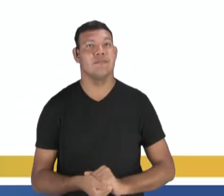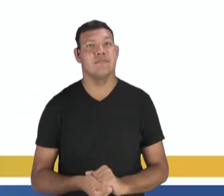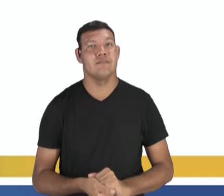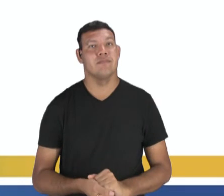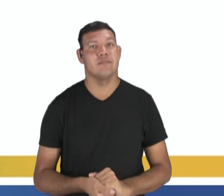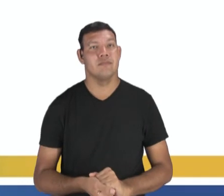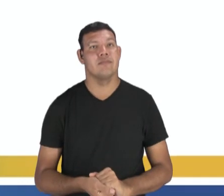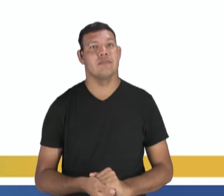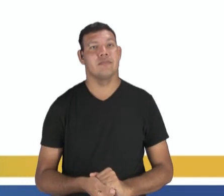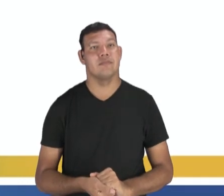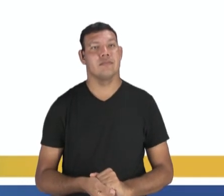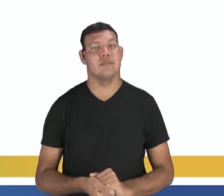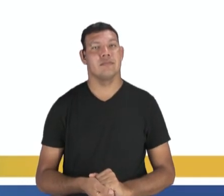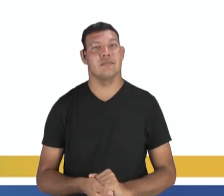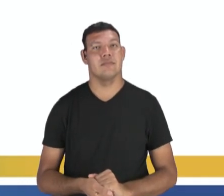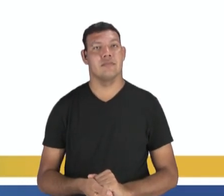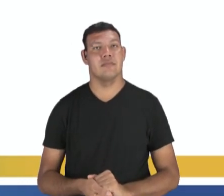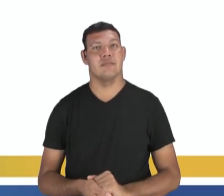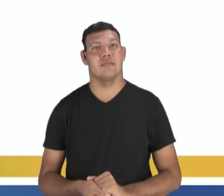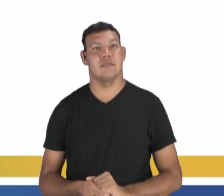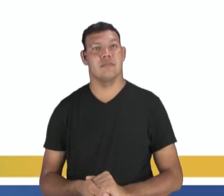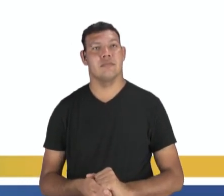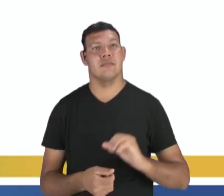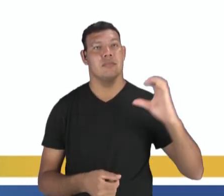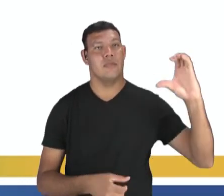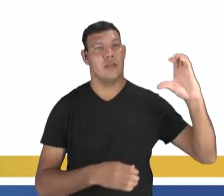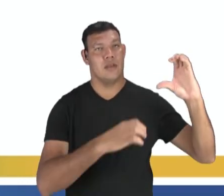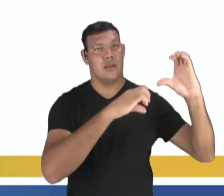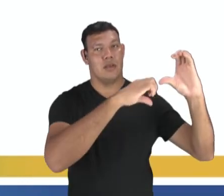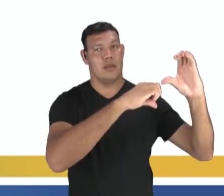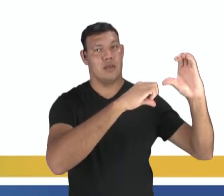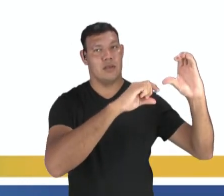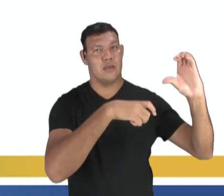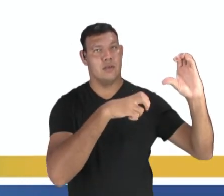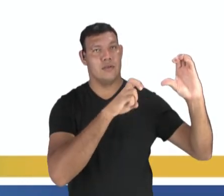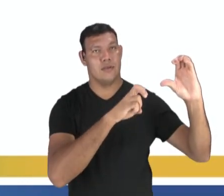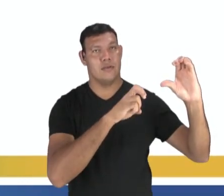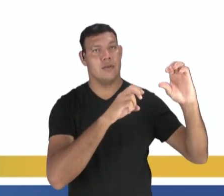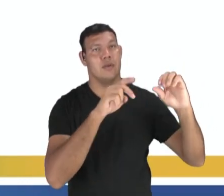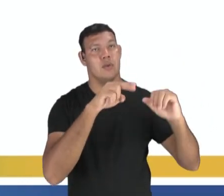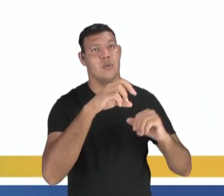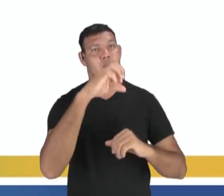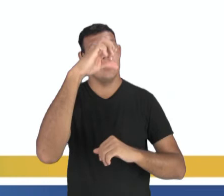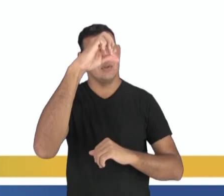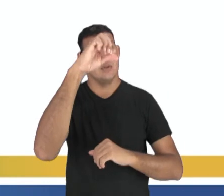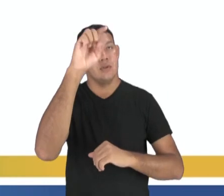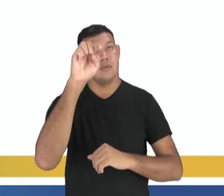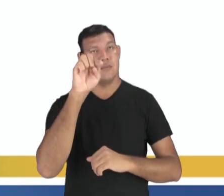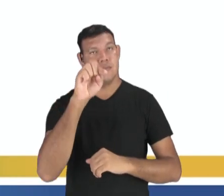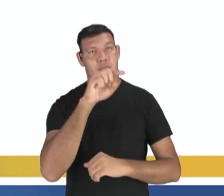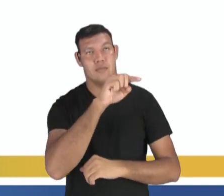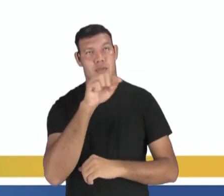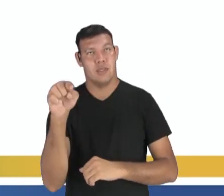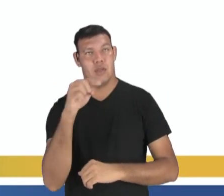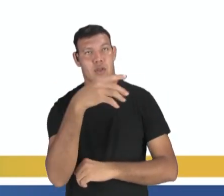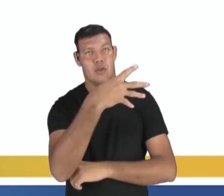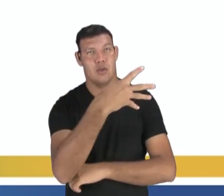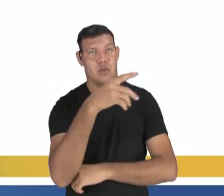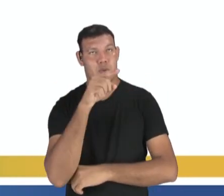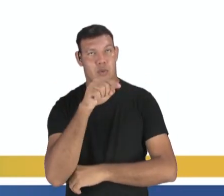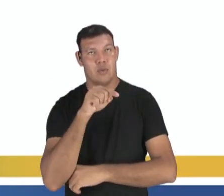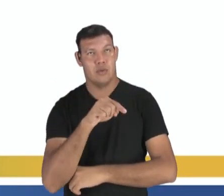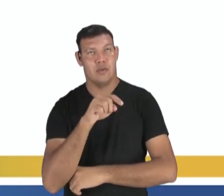com e se 99 os 5 que é igual fatorial de 9